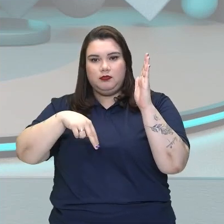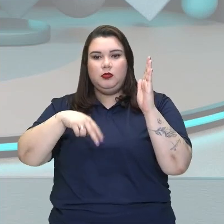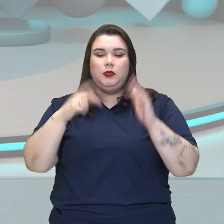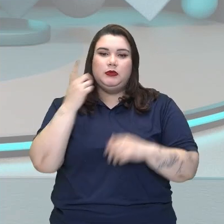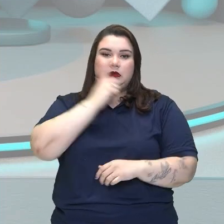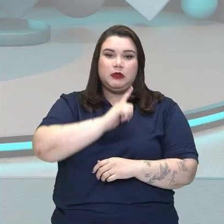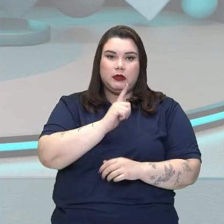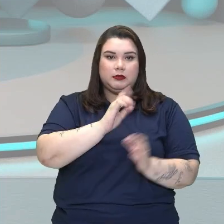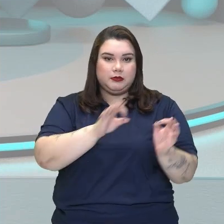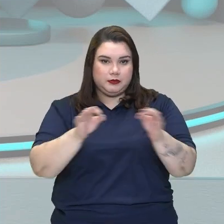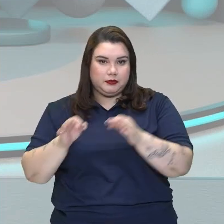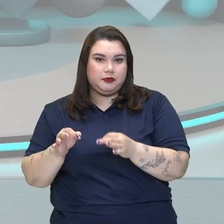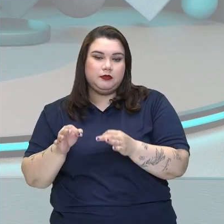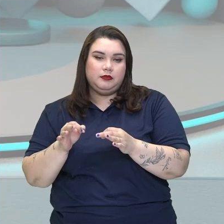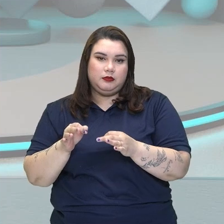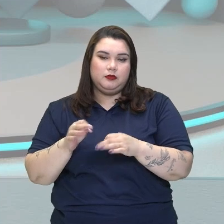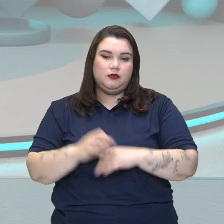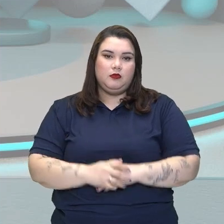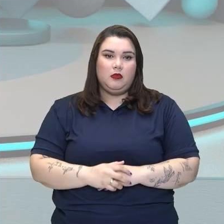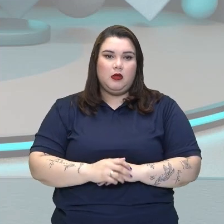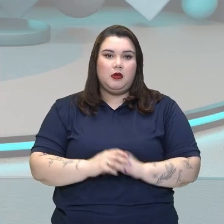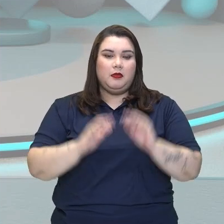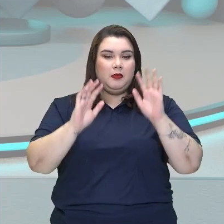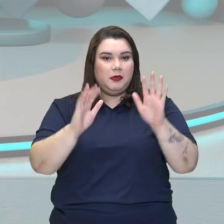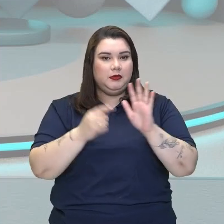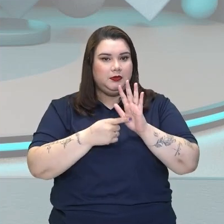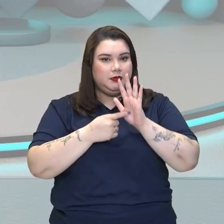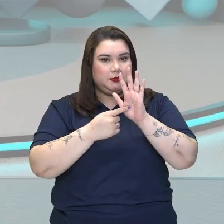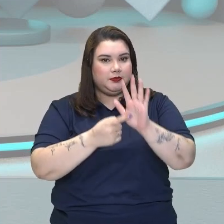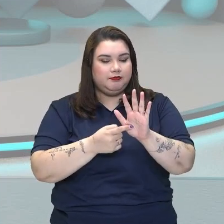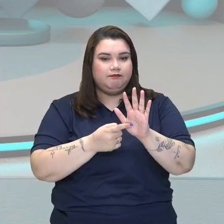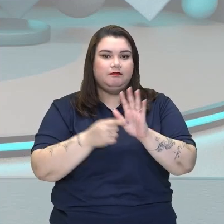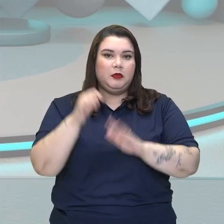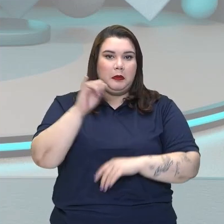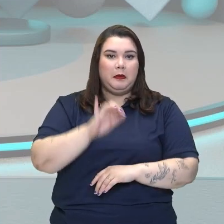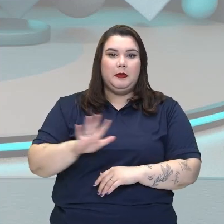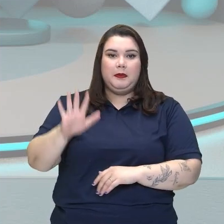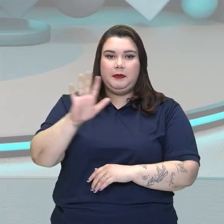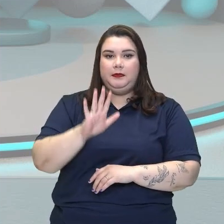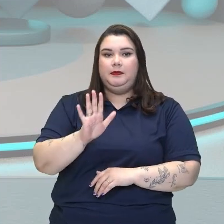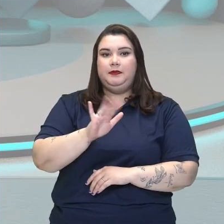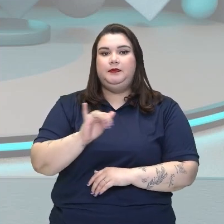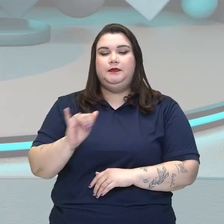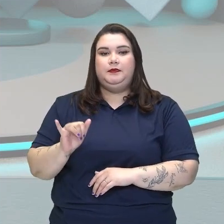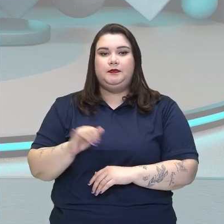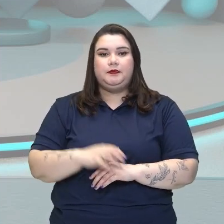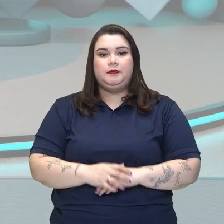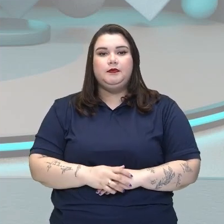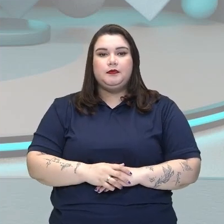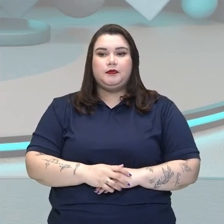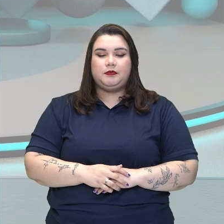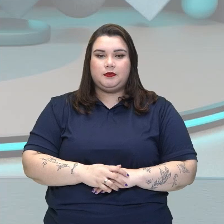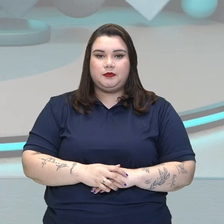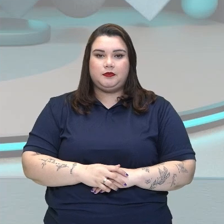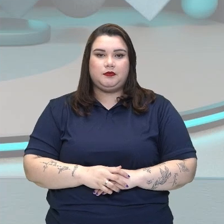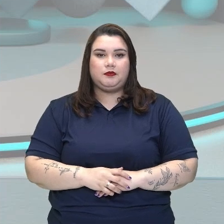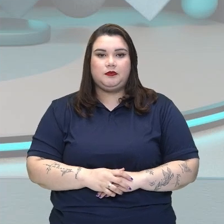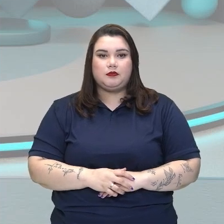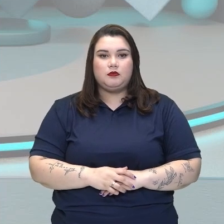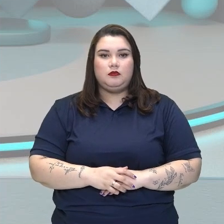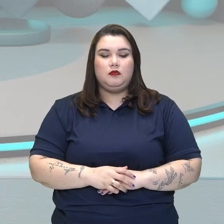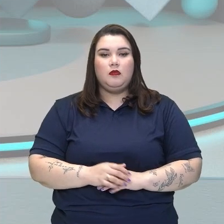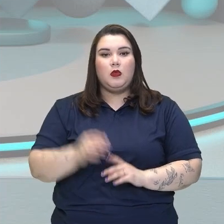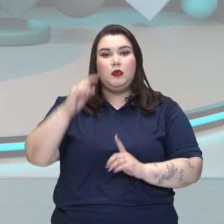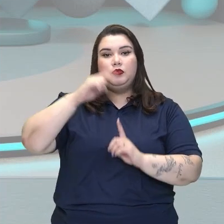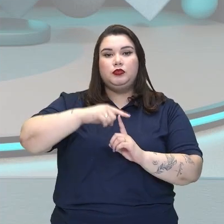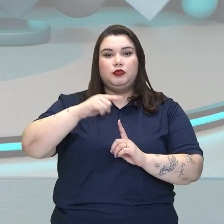está na imagem não, né? Nessa imagem, né? Vai passar uma passarela, não é bem assim, ok? Tá bom? Tipo de